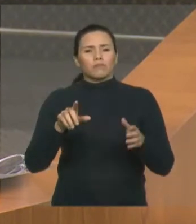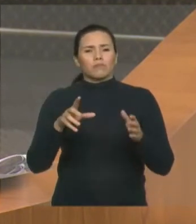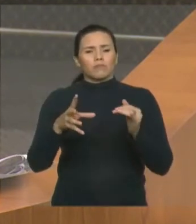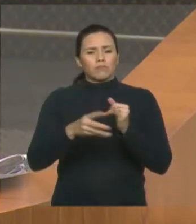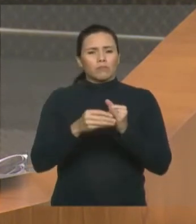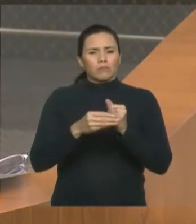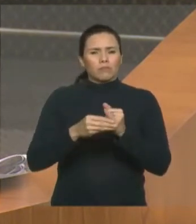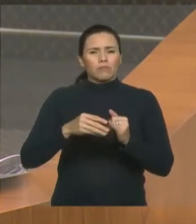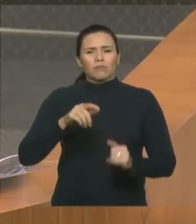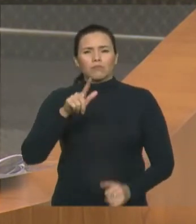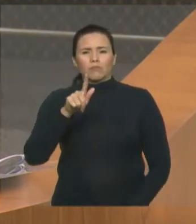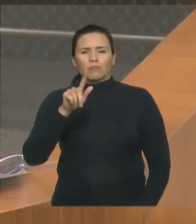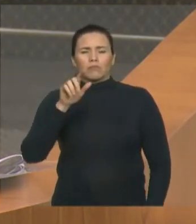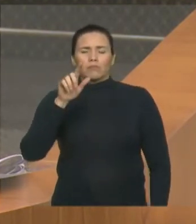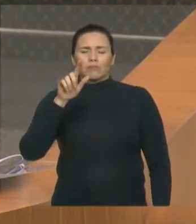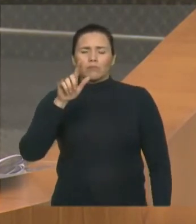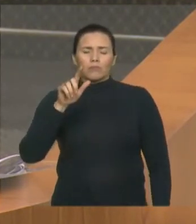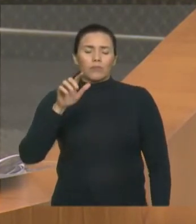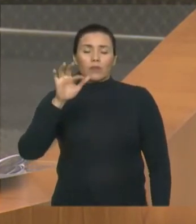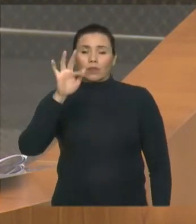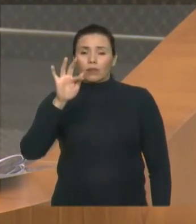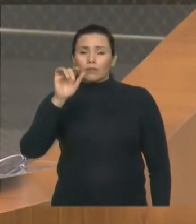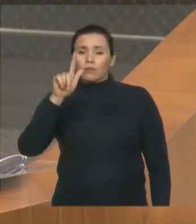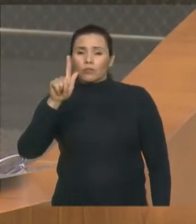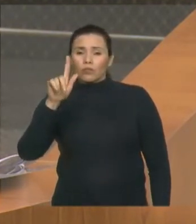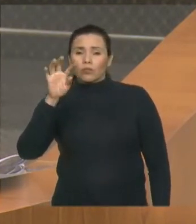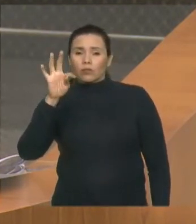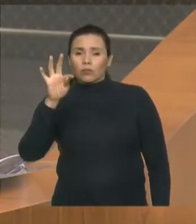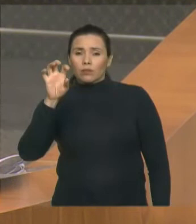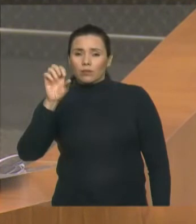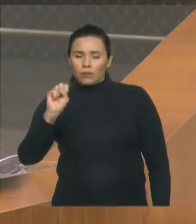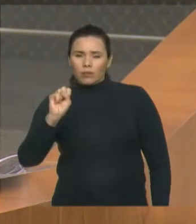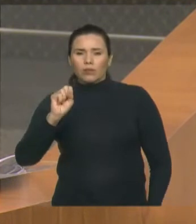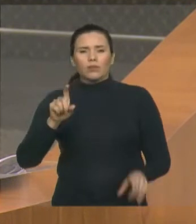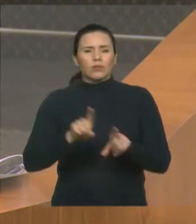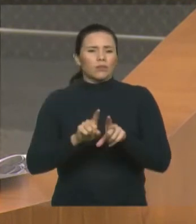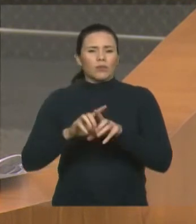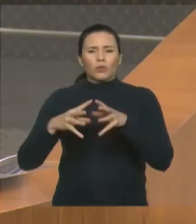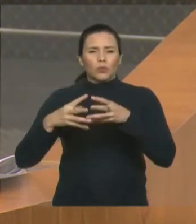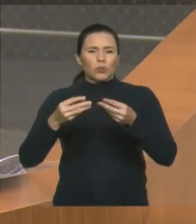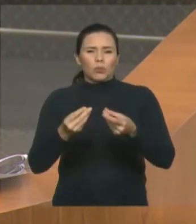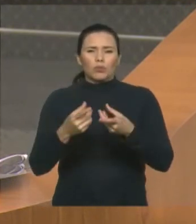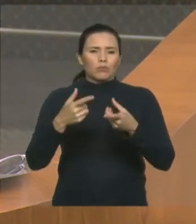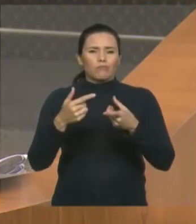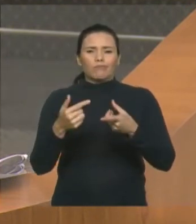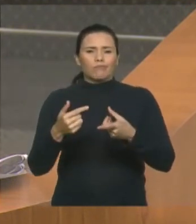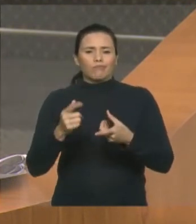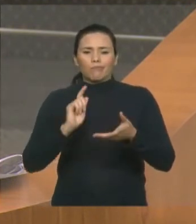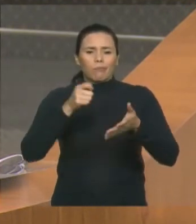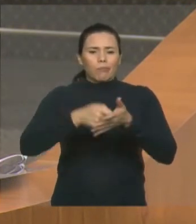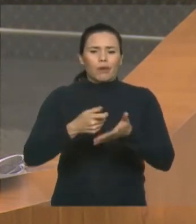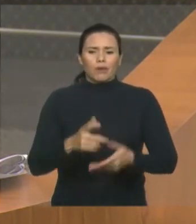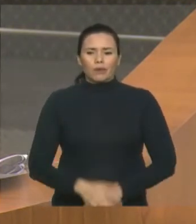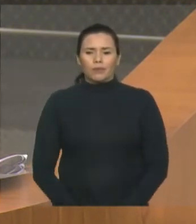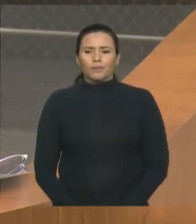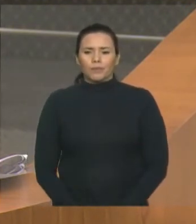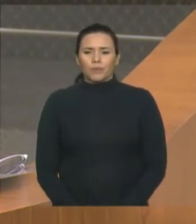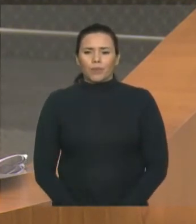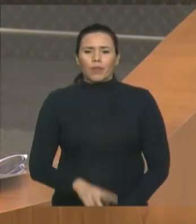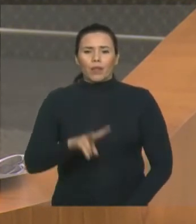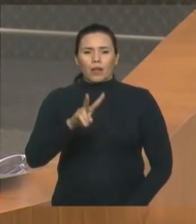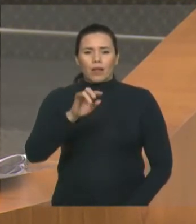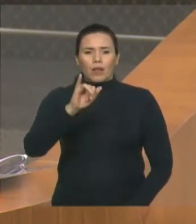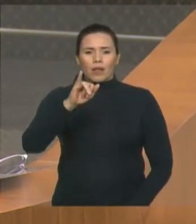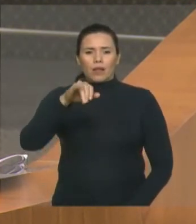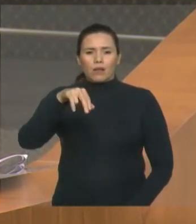quer pagar os encargos sociais merecidos, porque já que não há vínculo, porque o vínculo não pode ser feito, porque fere